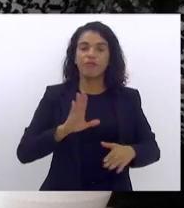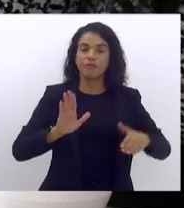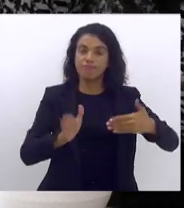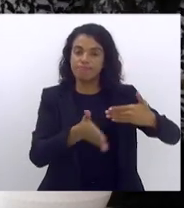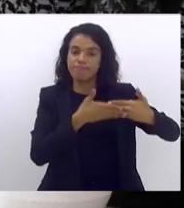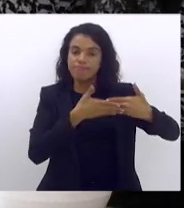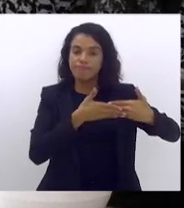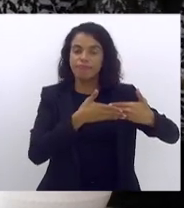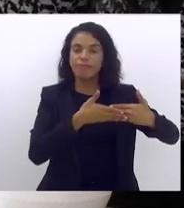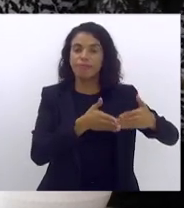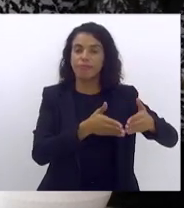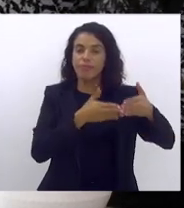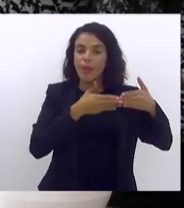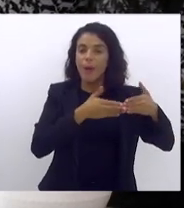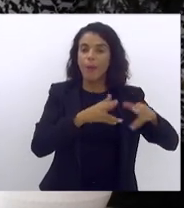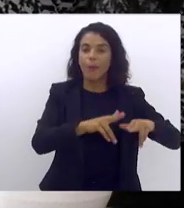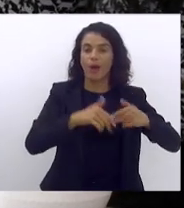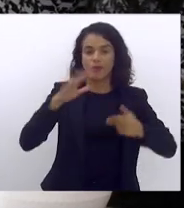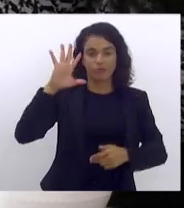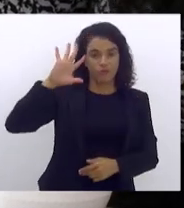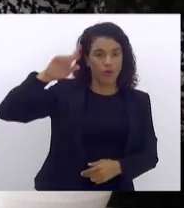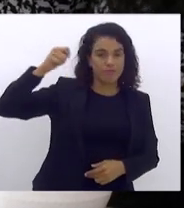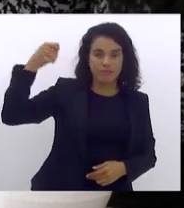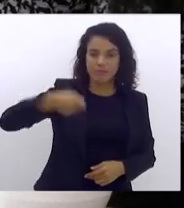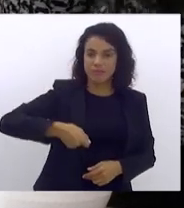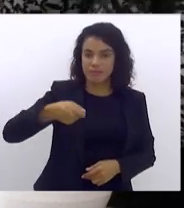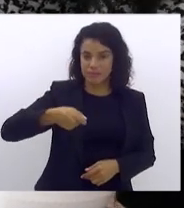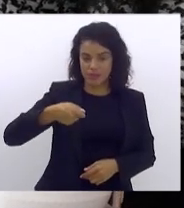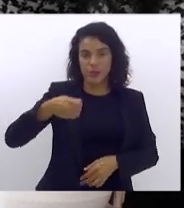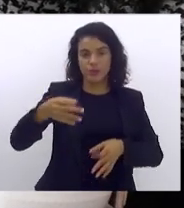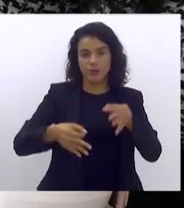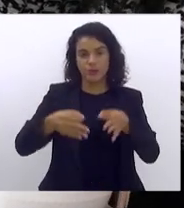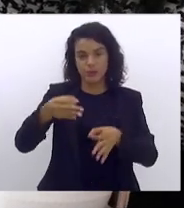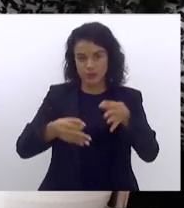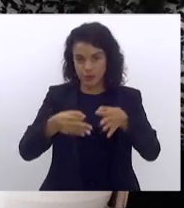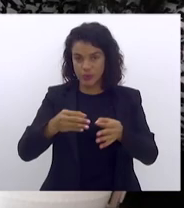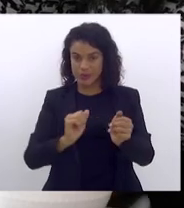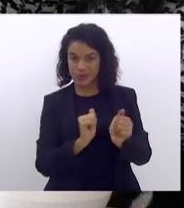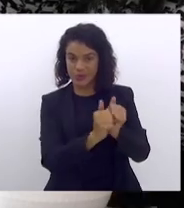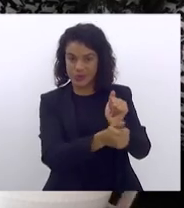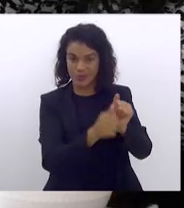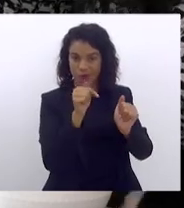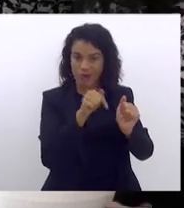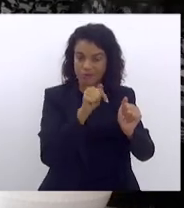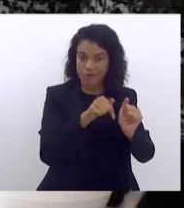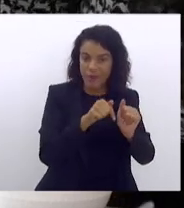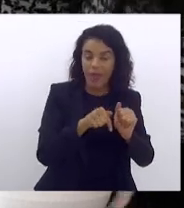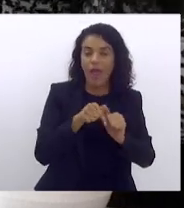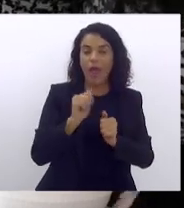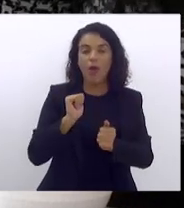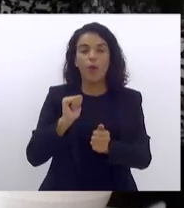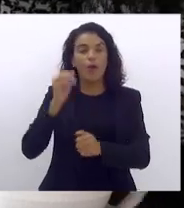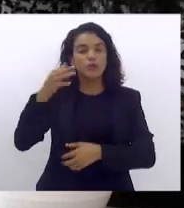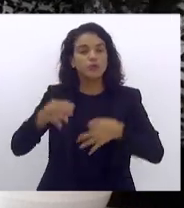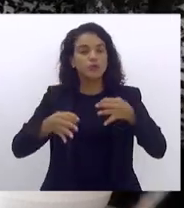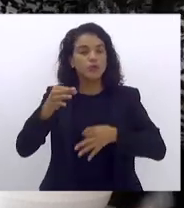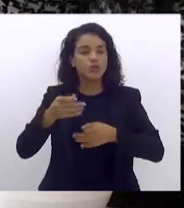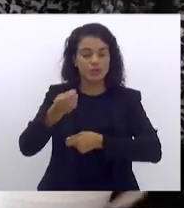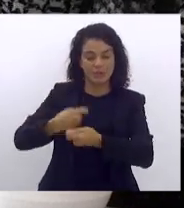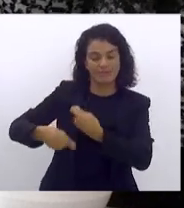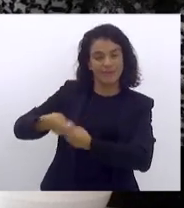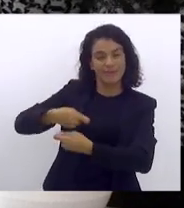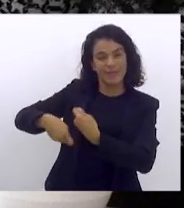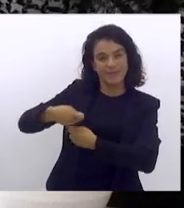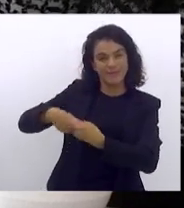interditado por uma decisão da Justiça Desportiva, que, na verdade, é uma justiça